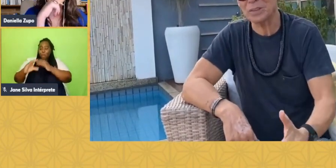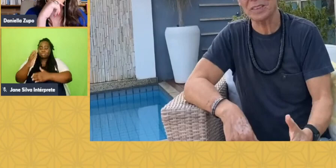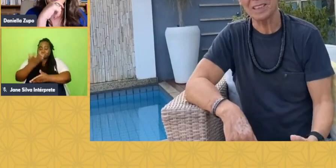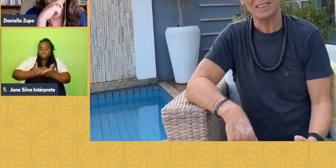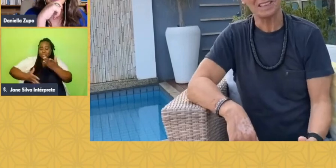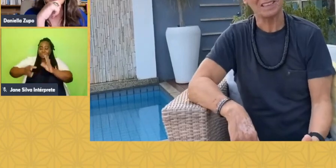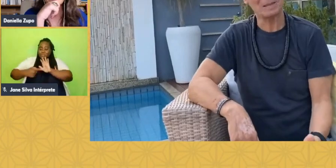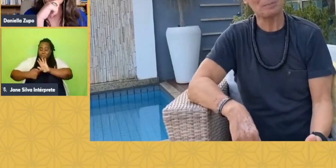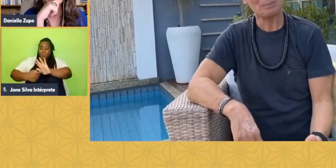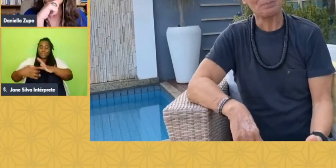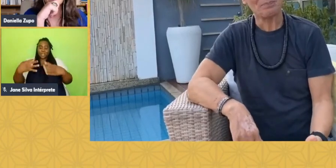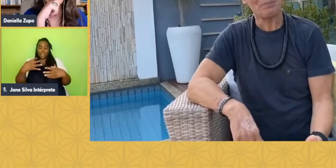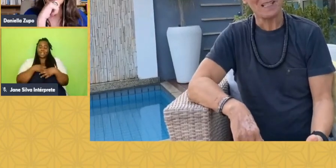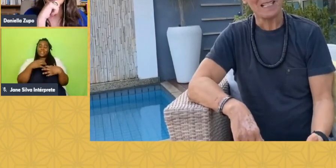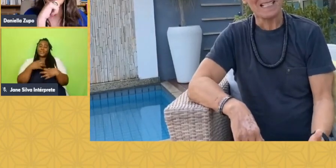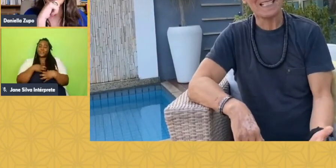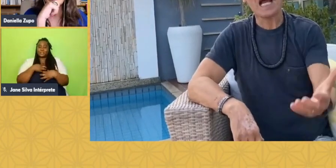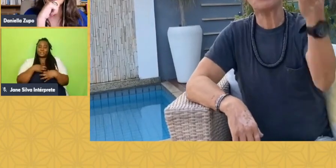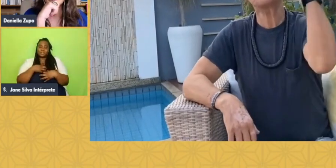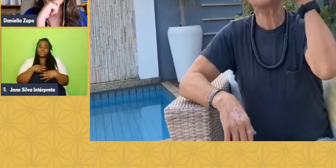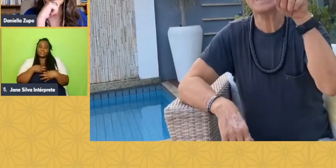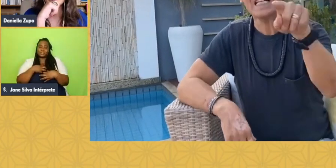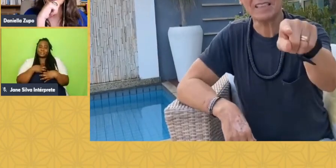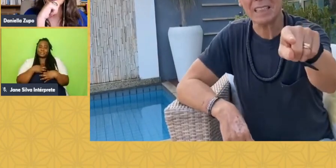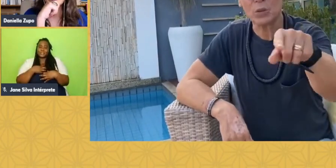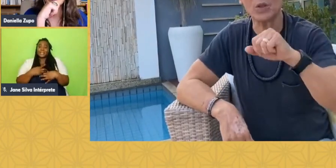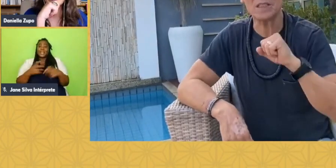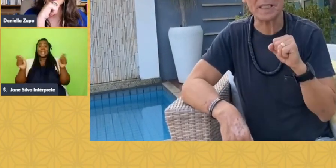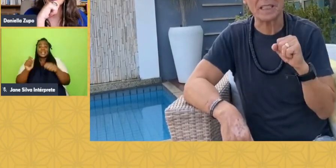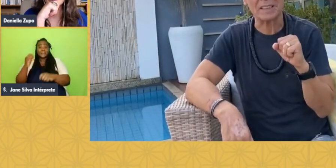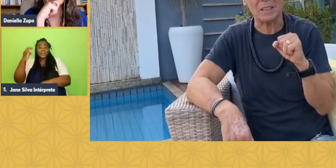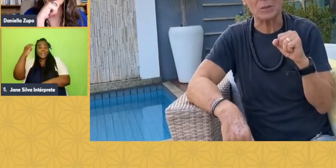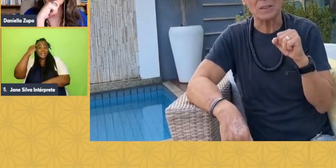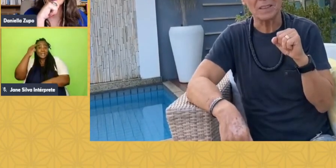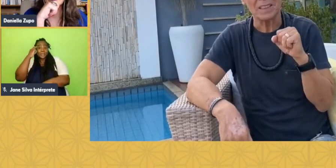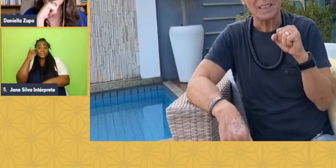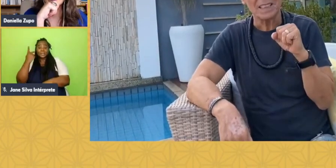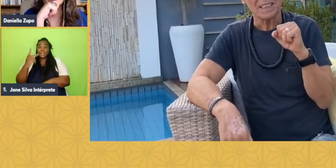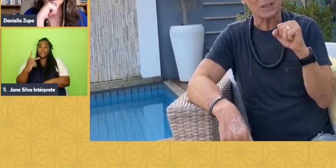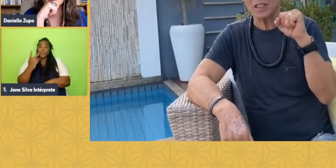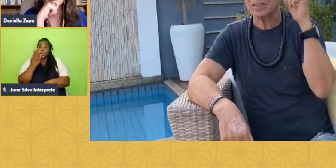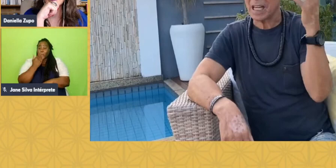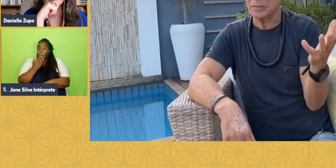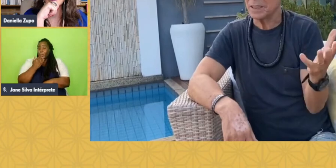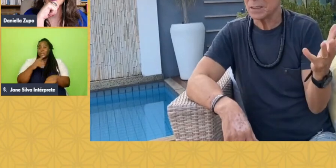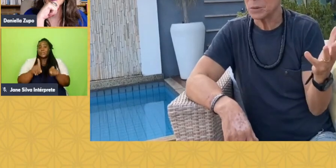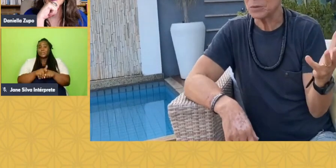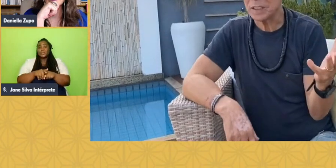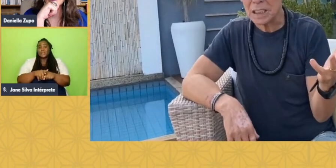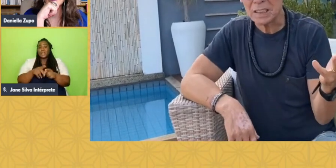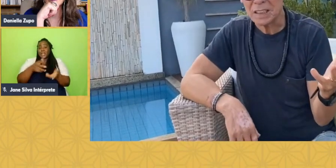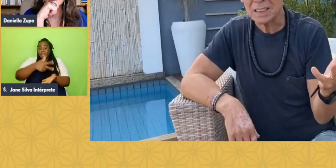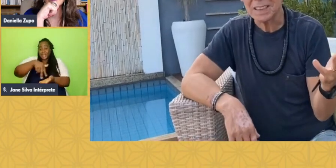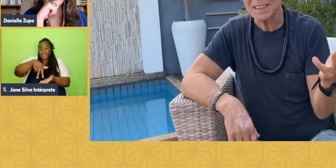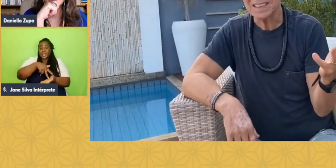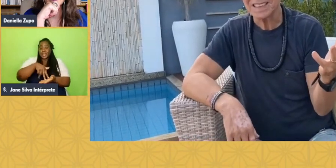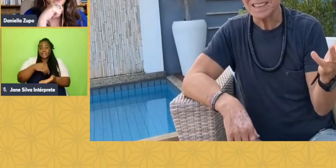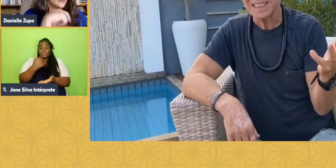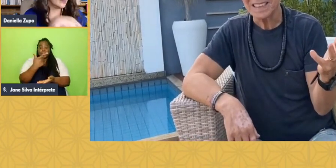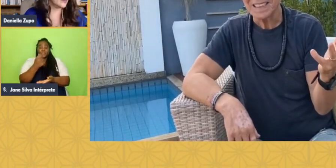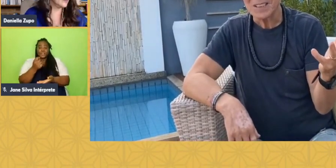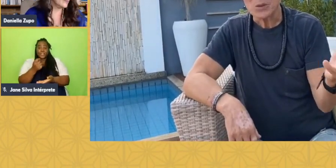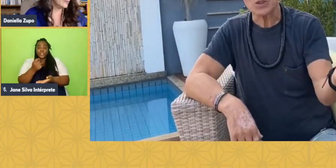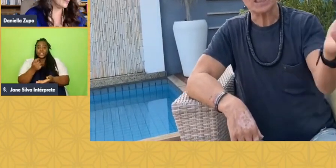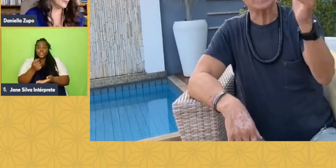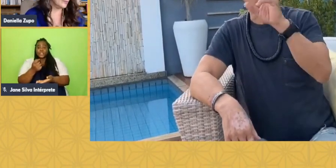sentimentos e da consciência da sua alimentação eu dançava 20